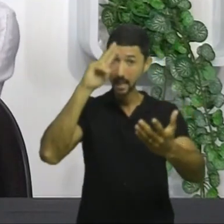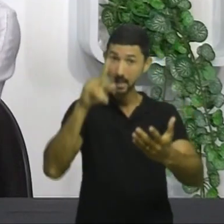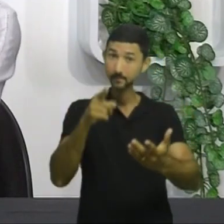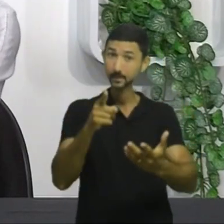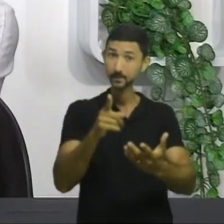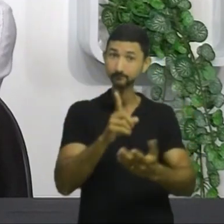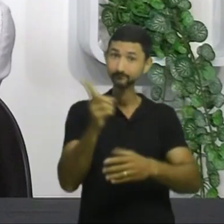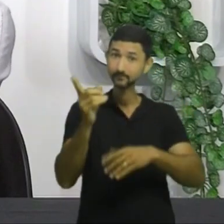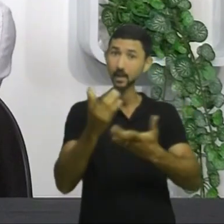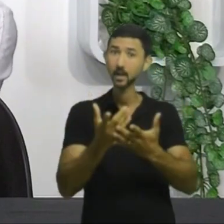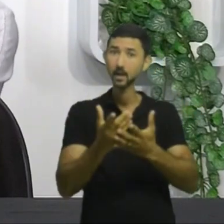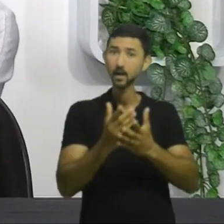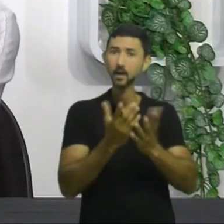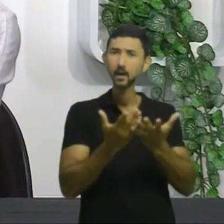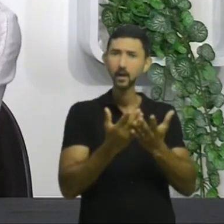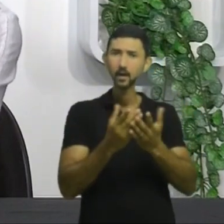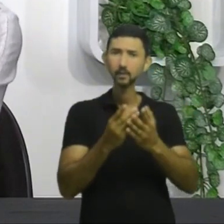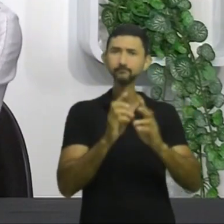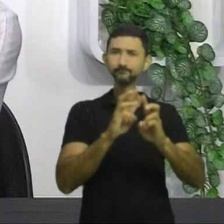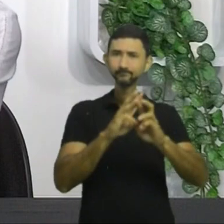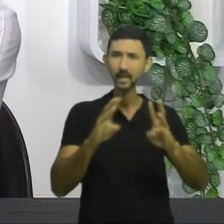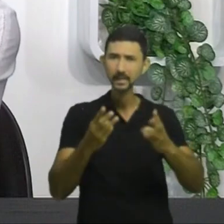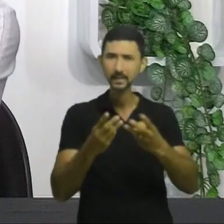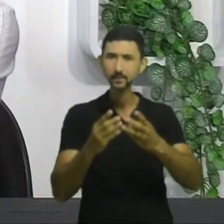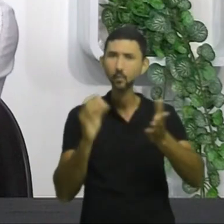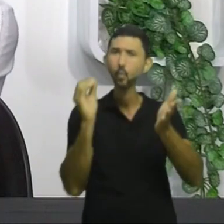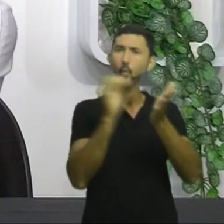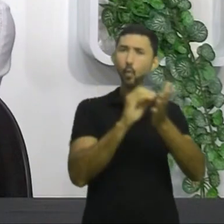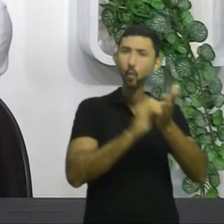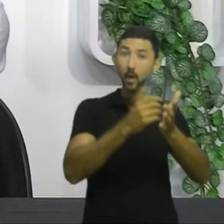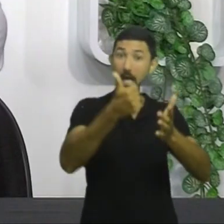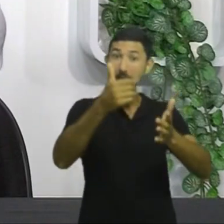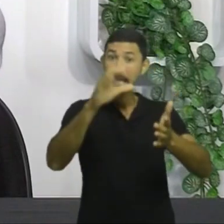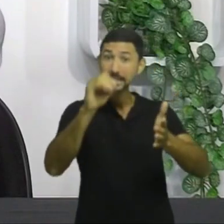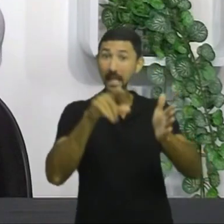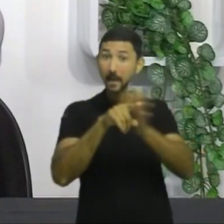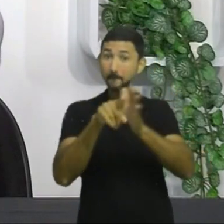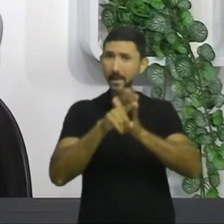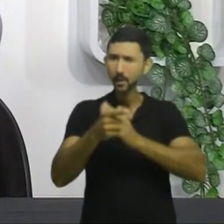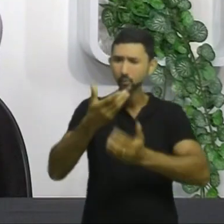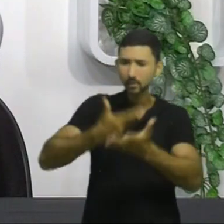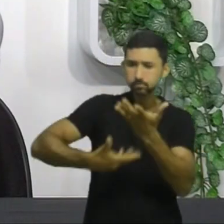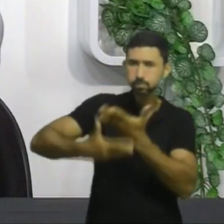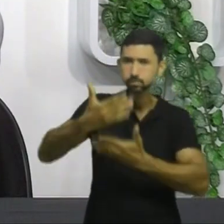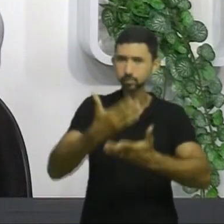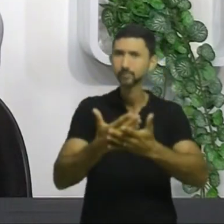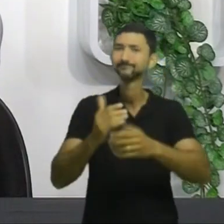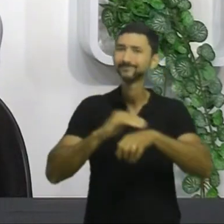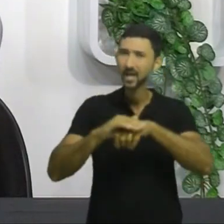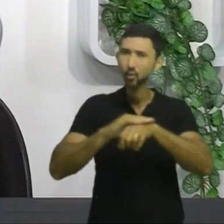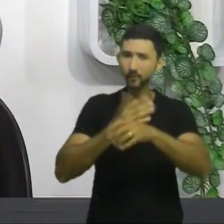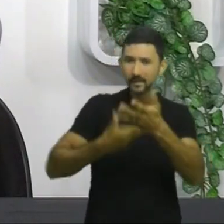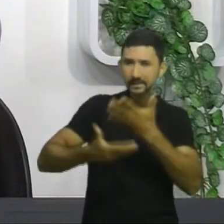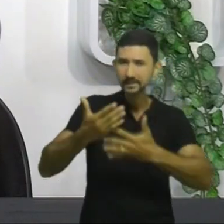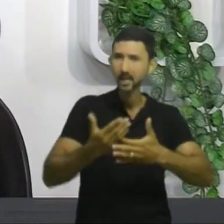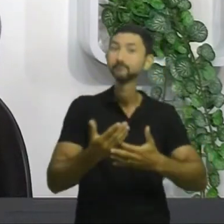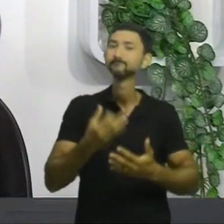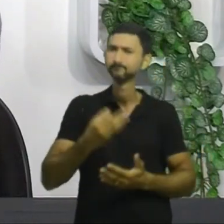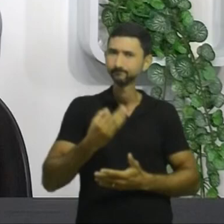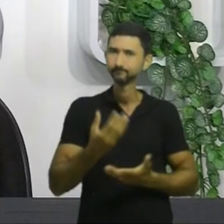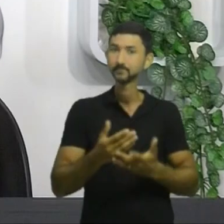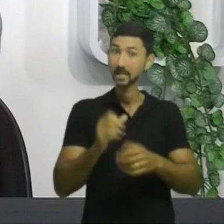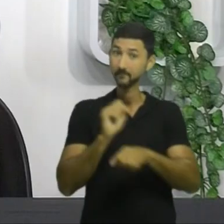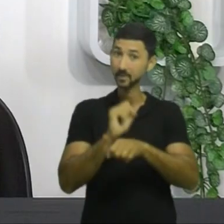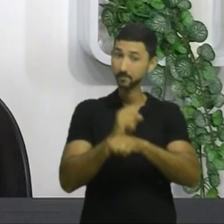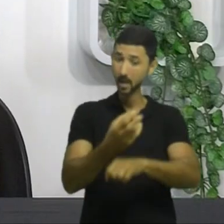lá no blog eu vou colocar as nossas 10 questões para a gente trocar essas figurinhas. Com toda certeza eu vou